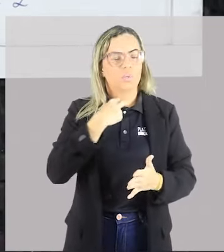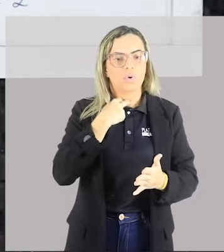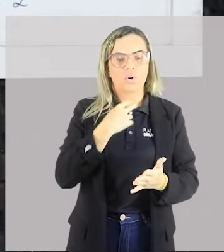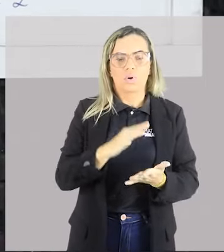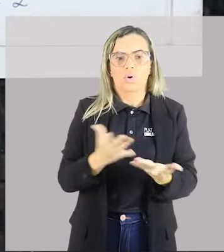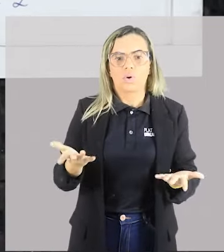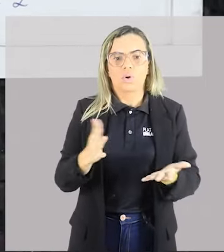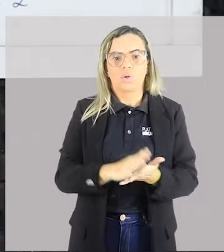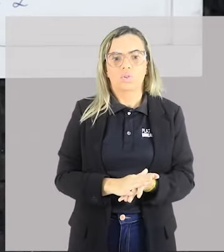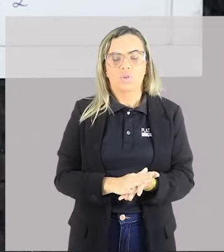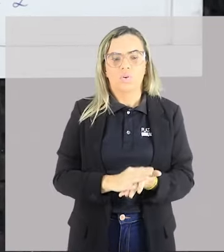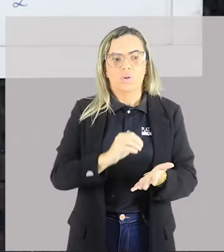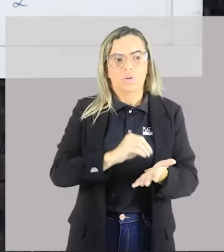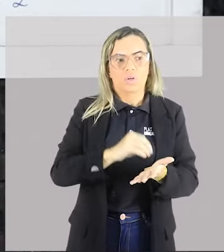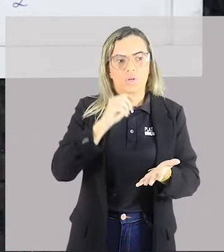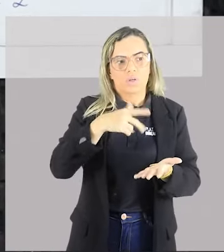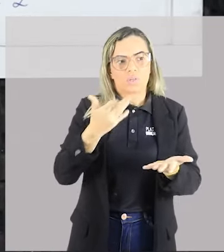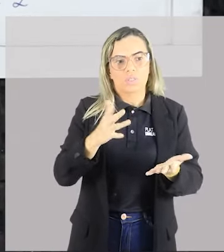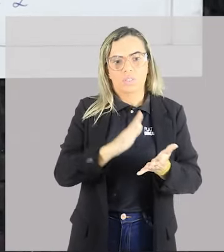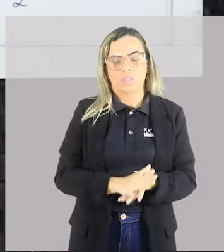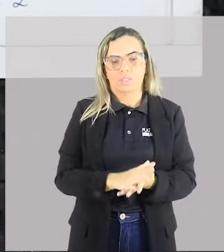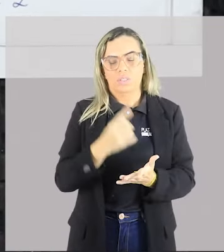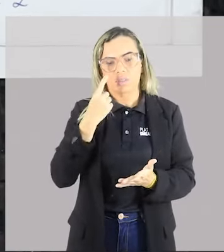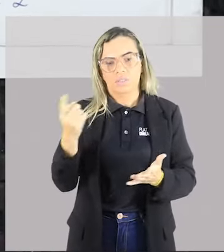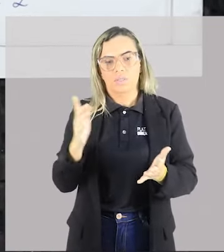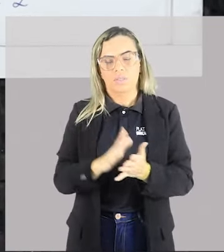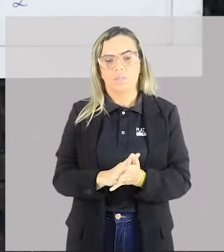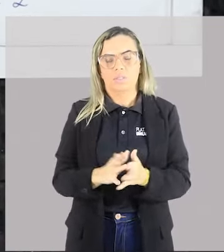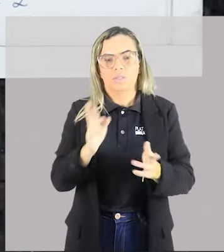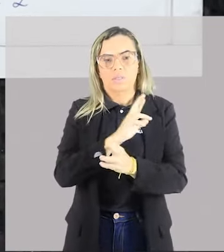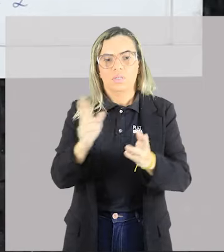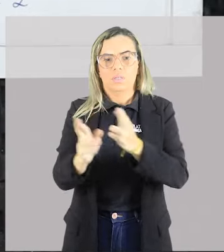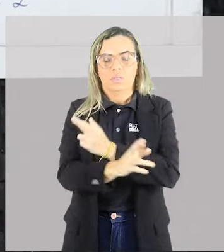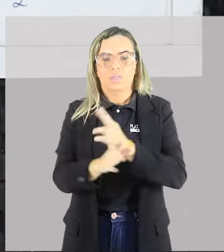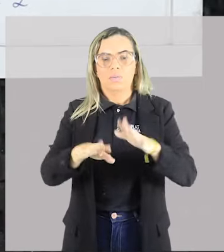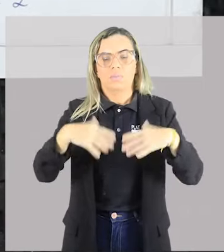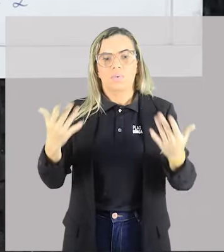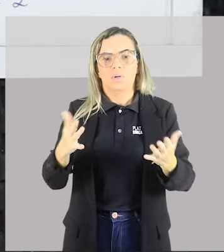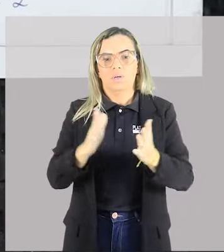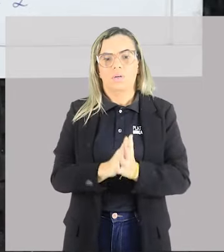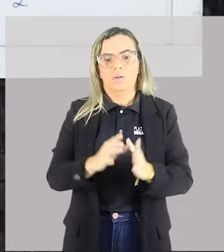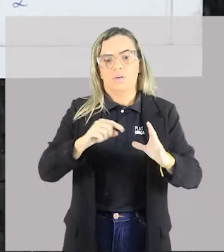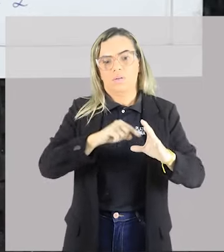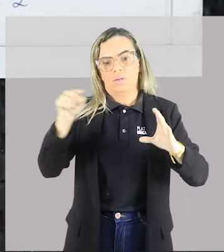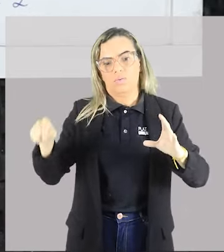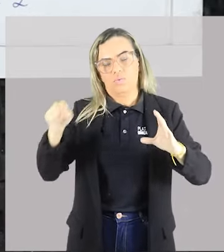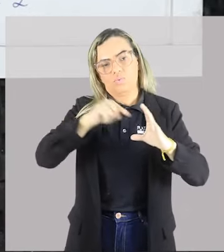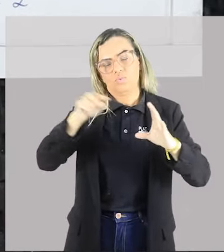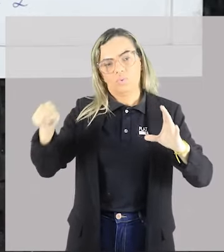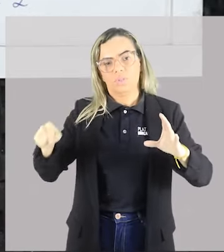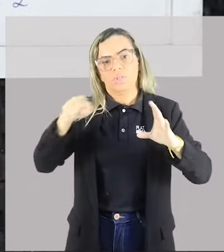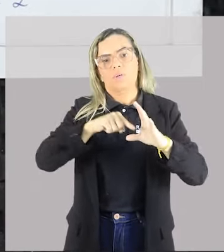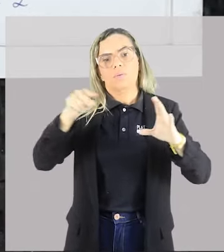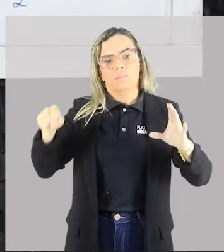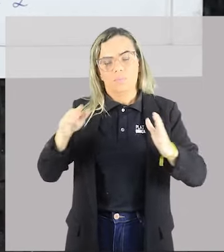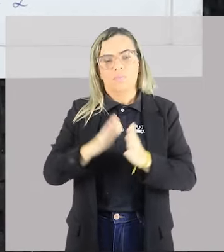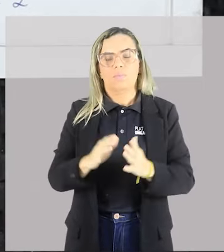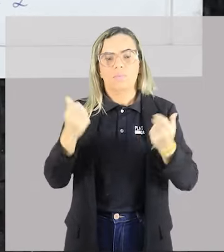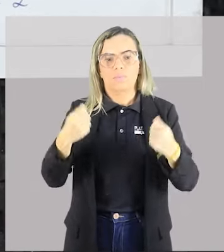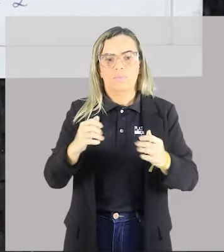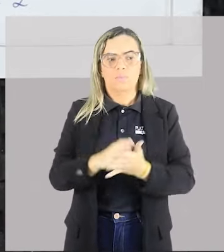vai ter até uma relação eles estão até relacionados mas essa relação não é uma relação de função tá então